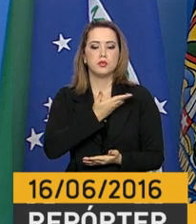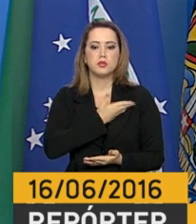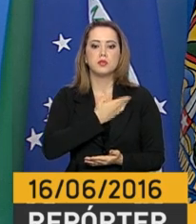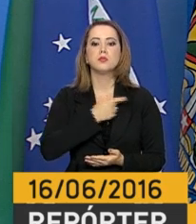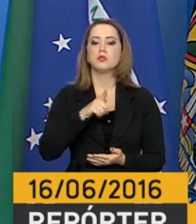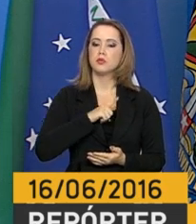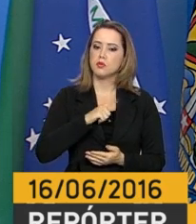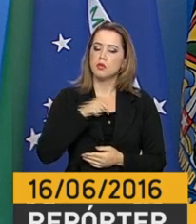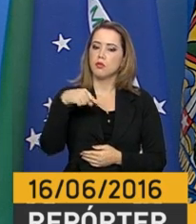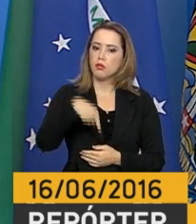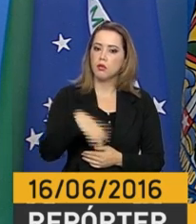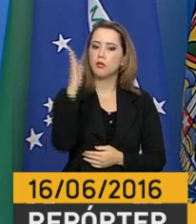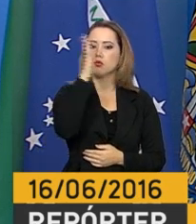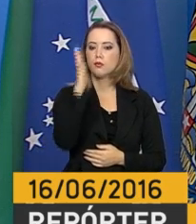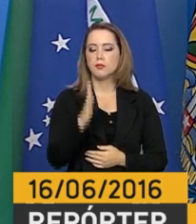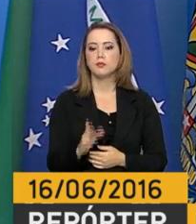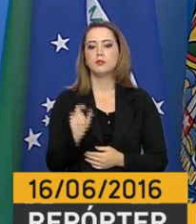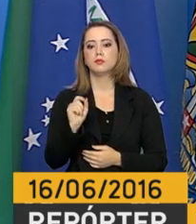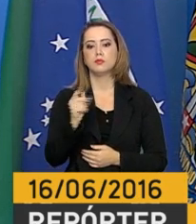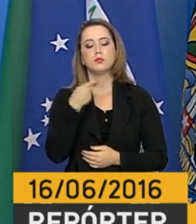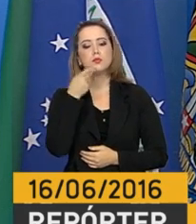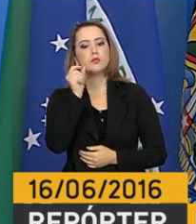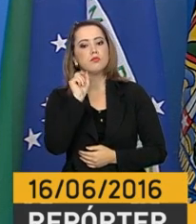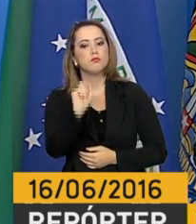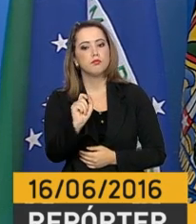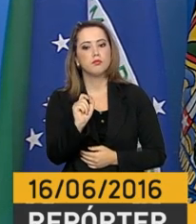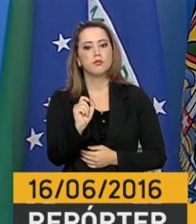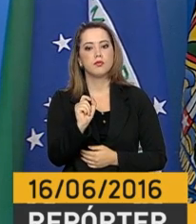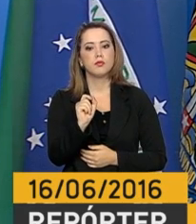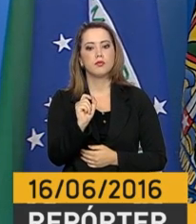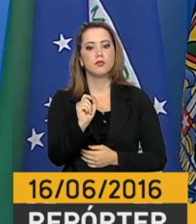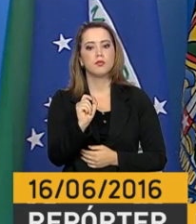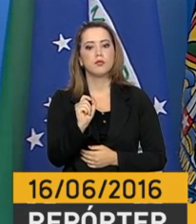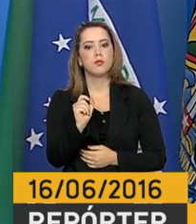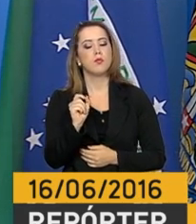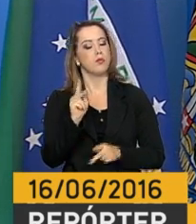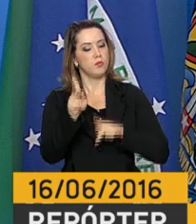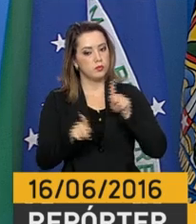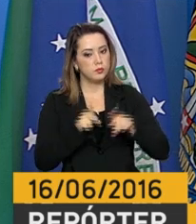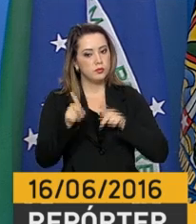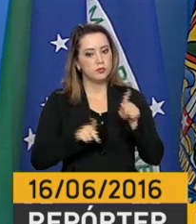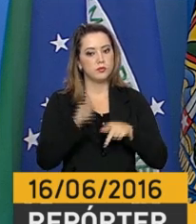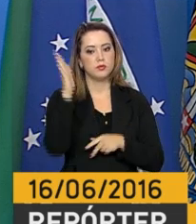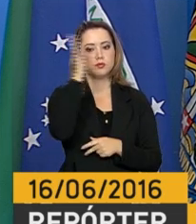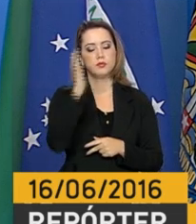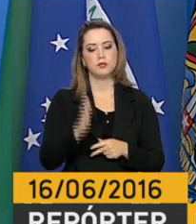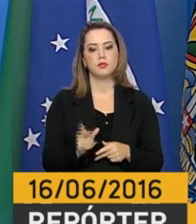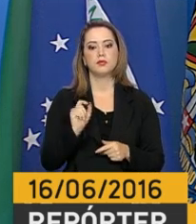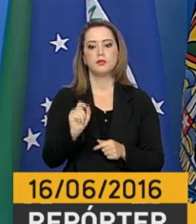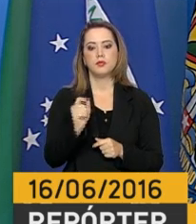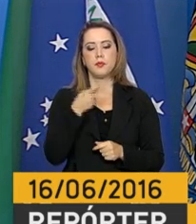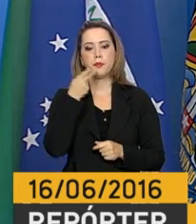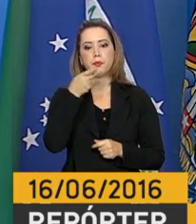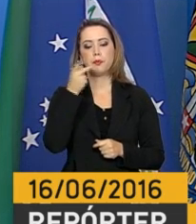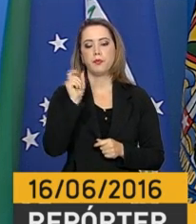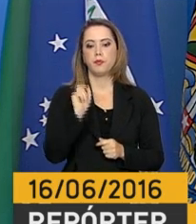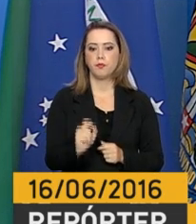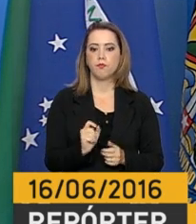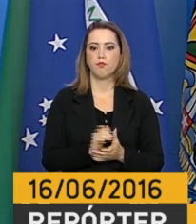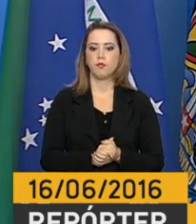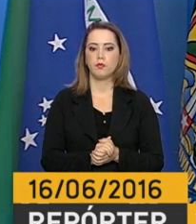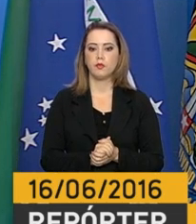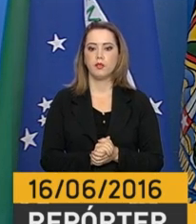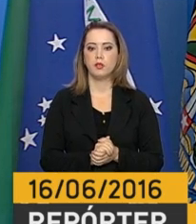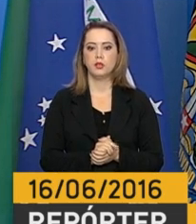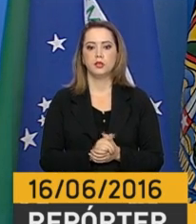Brasil, quero me dirigir ao povo brasileiro para dizer que